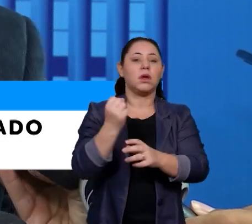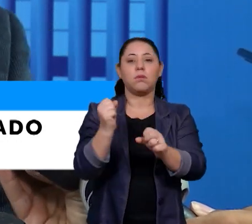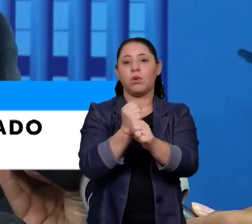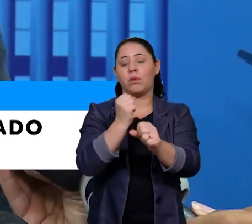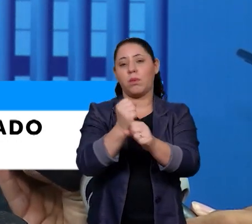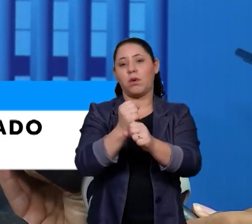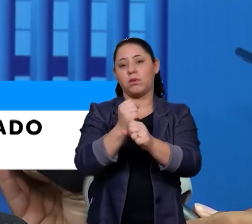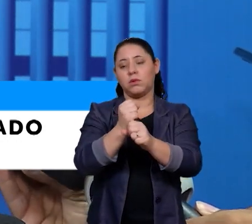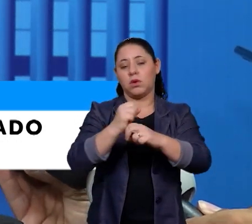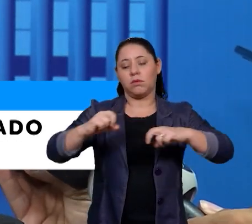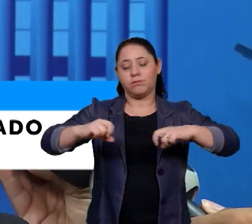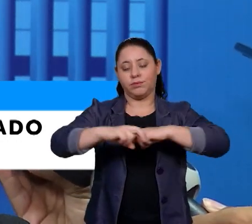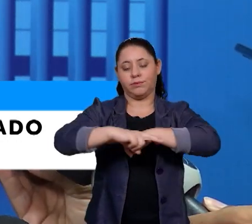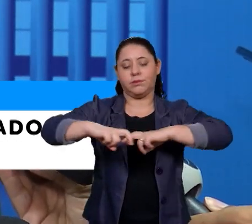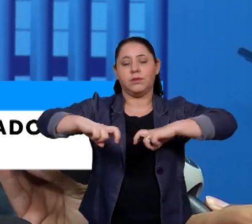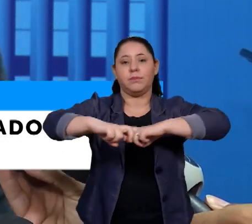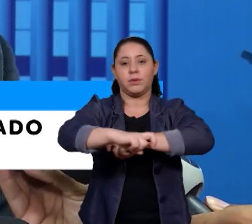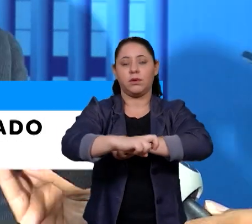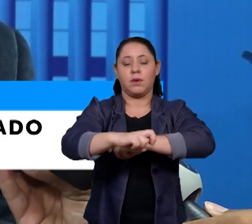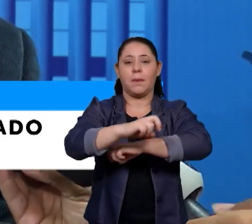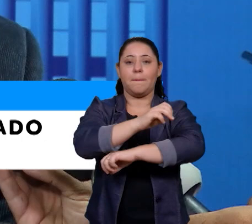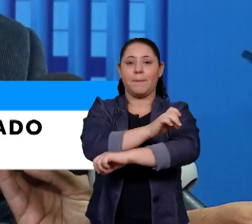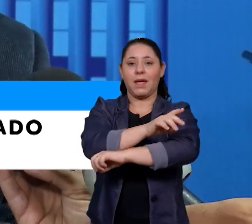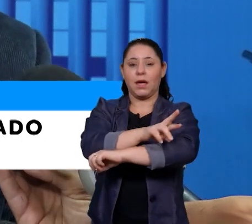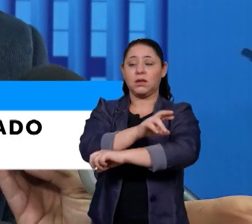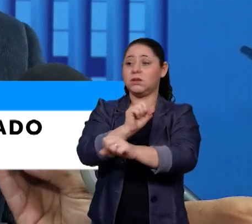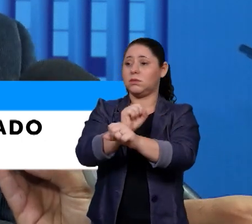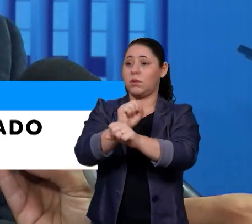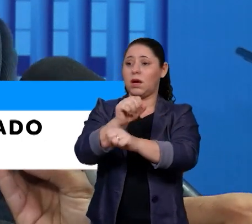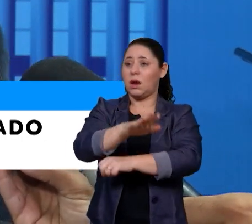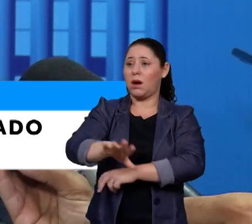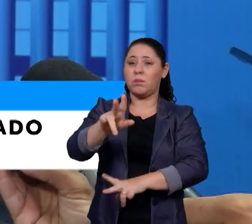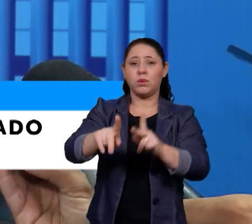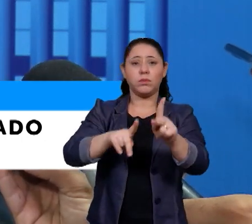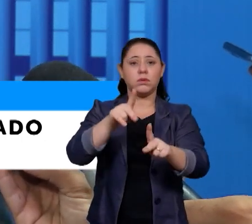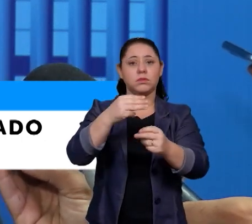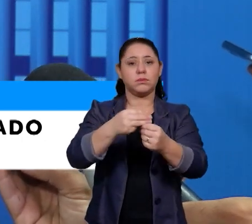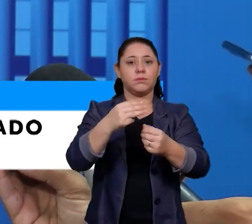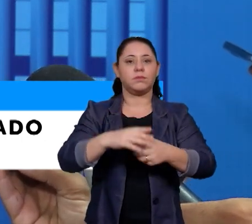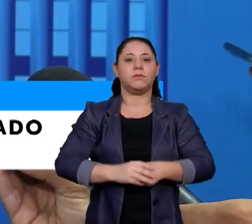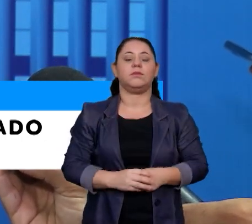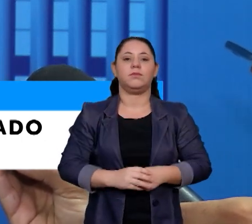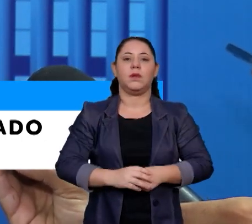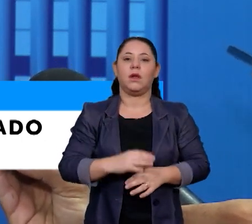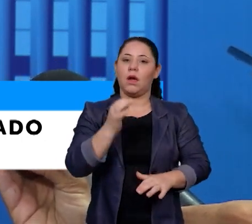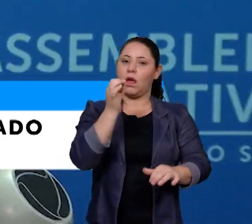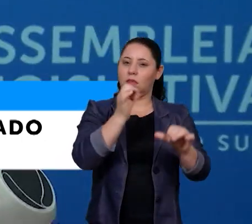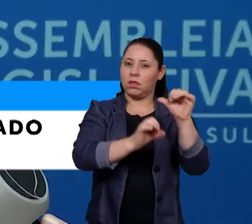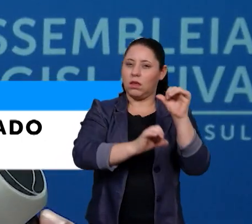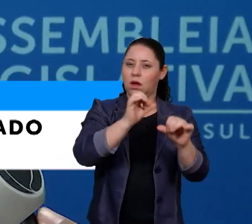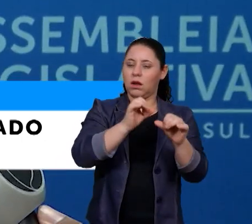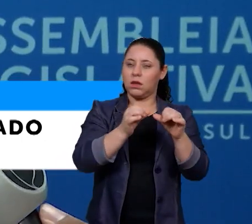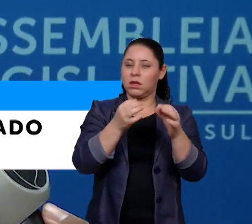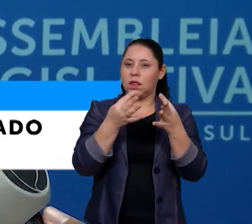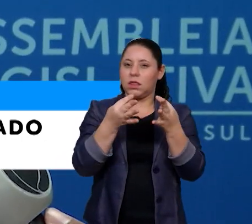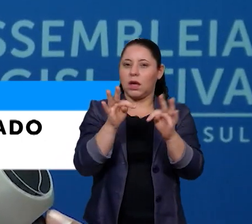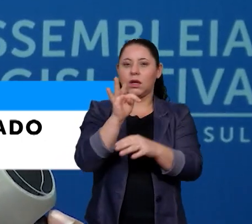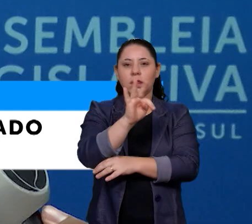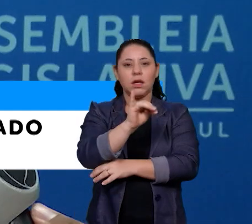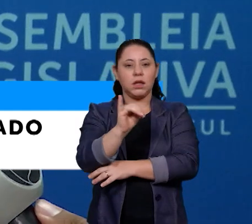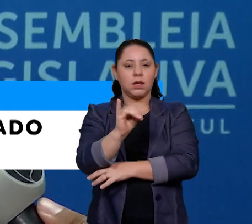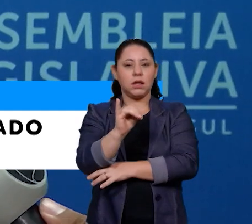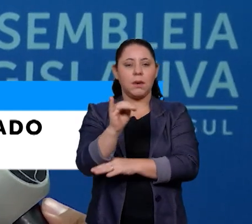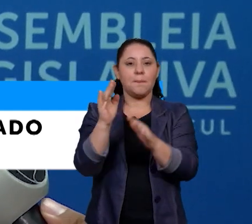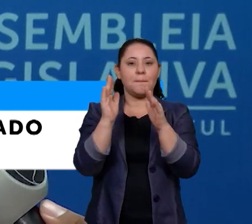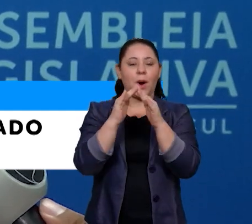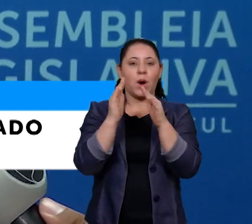com relação à concessão e aí a duplicação da BR-163, que é o que espera a população de todos esses municípios. Esse analista da tecnologia